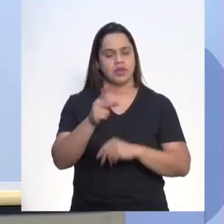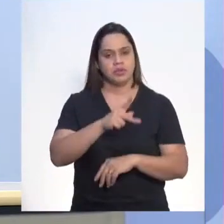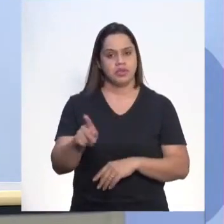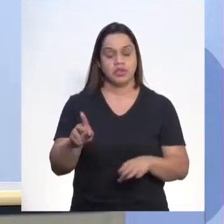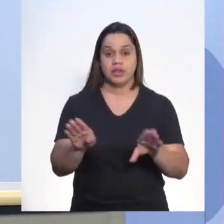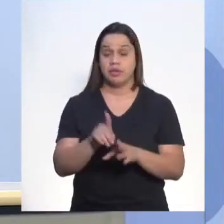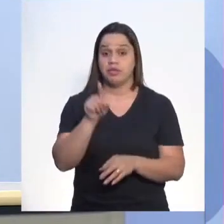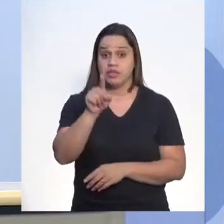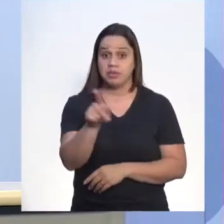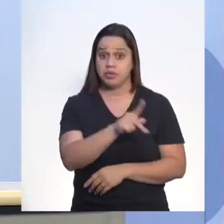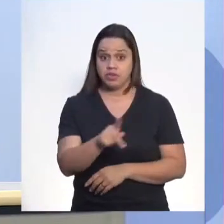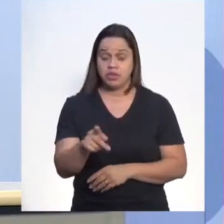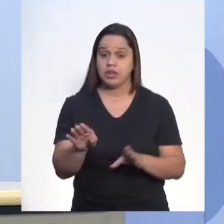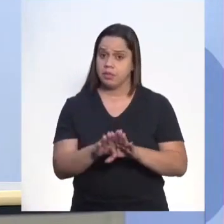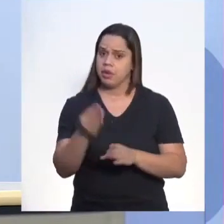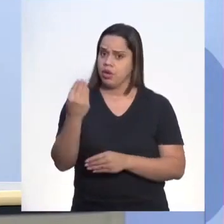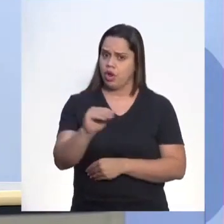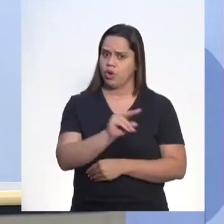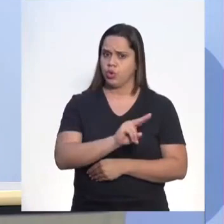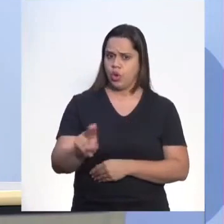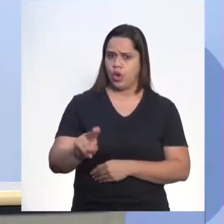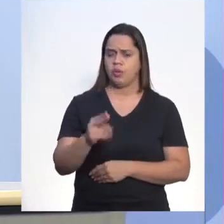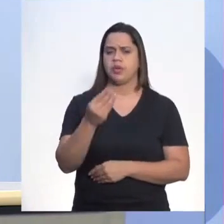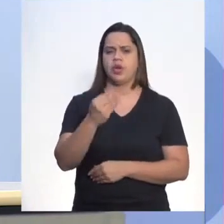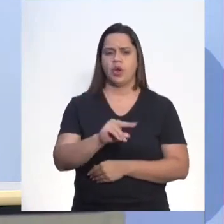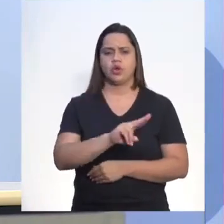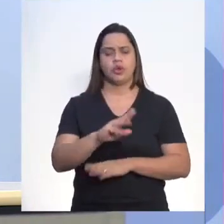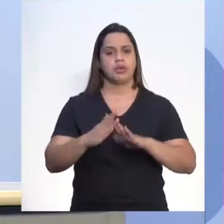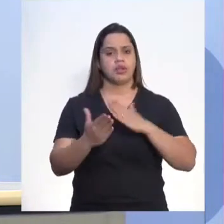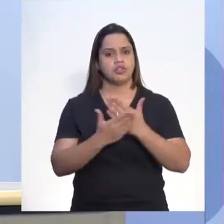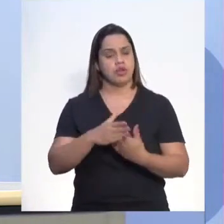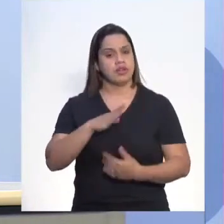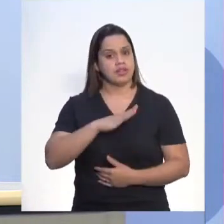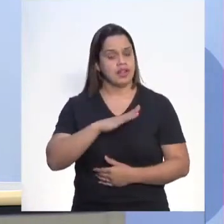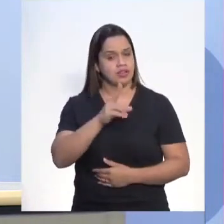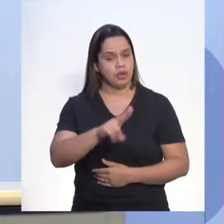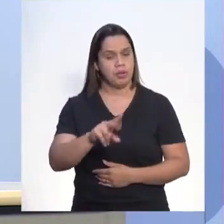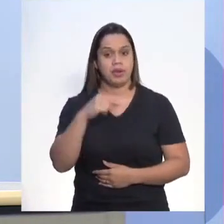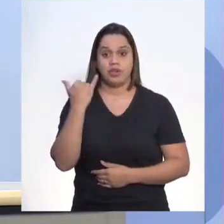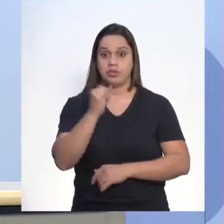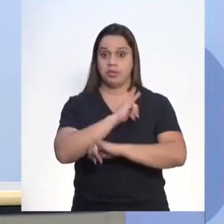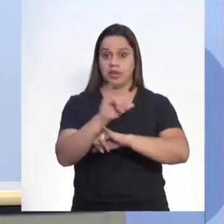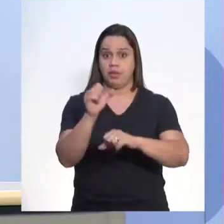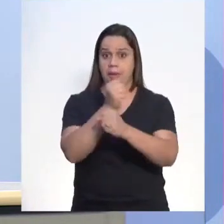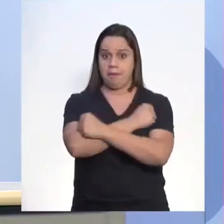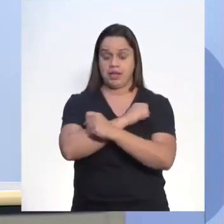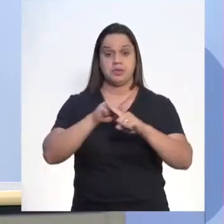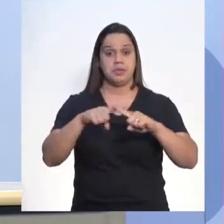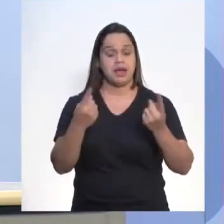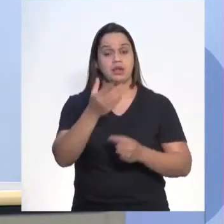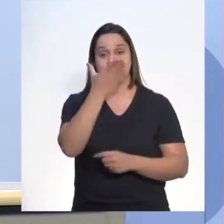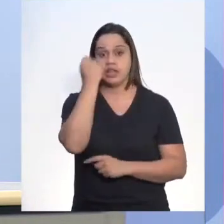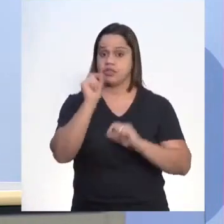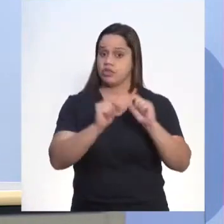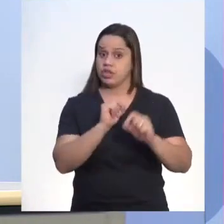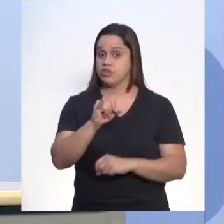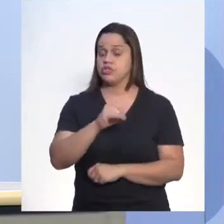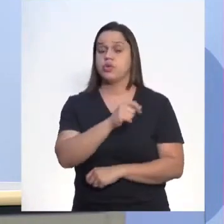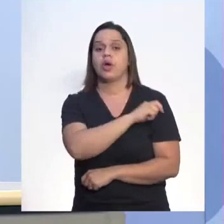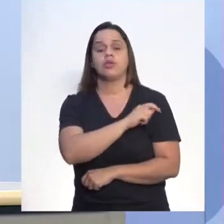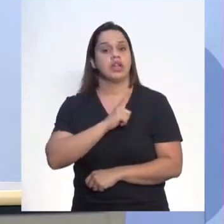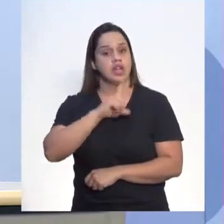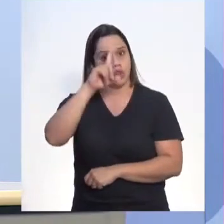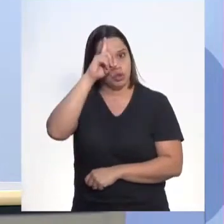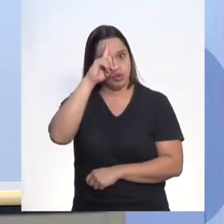E você, professor, coloque seu nome lá, o nome da sua escola, a sua cidade, para a gente mandar um abraço. Mas não esqueça de colocar, se o seu aluno está com alguma dúvida, que a